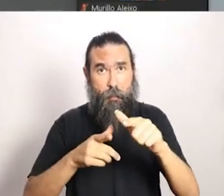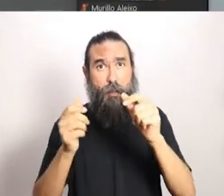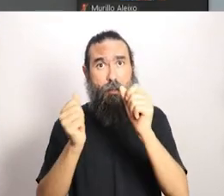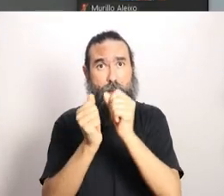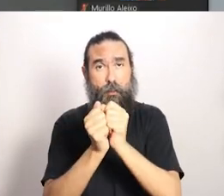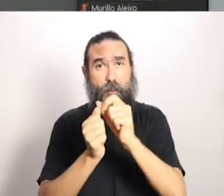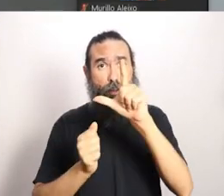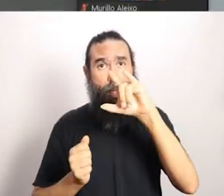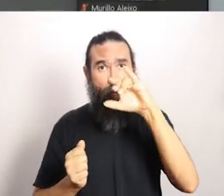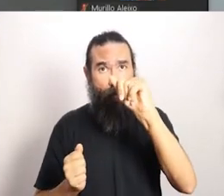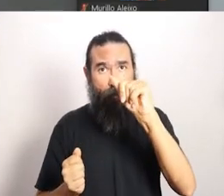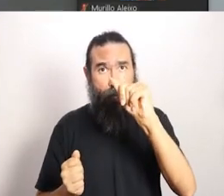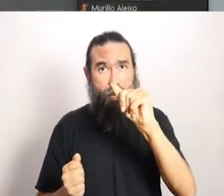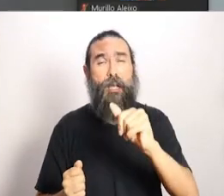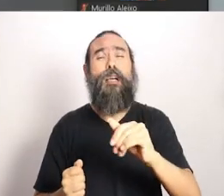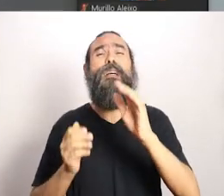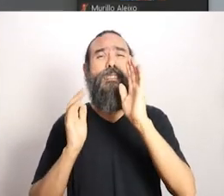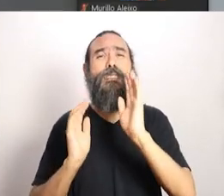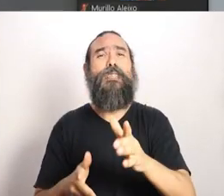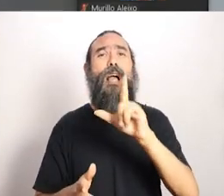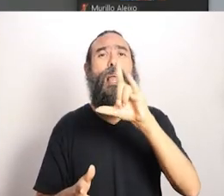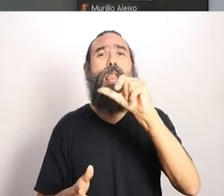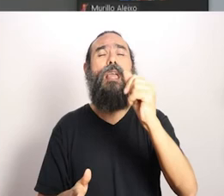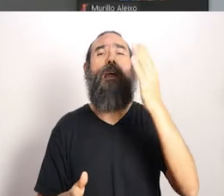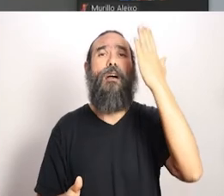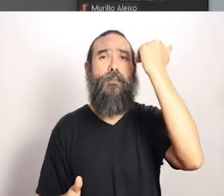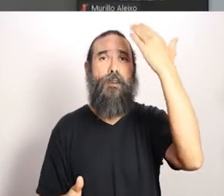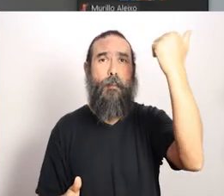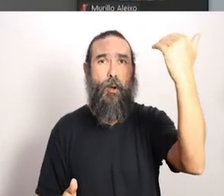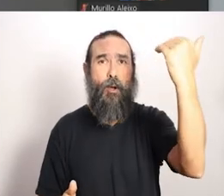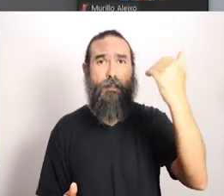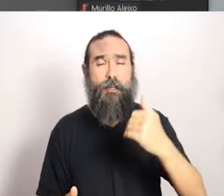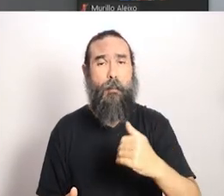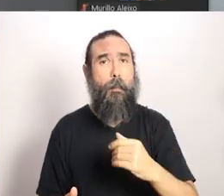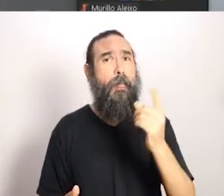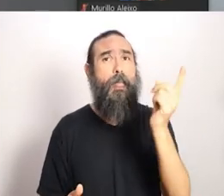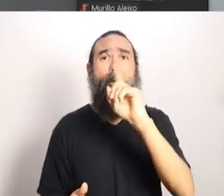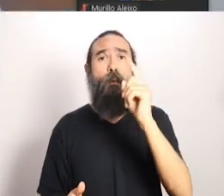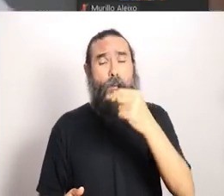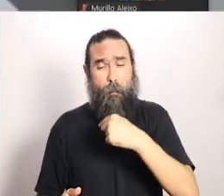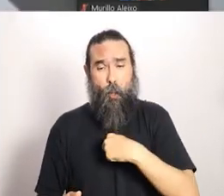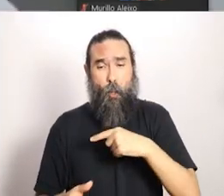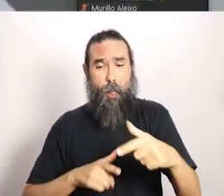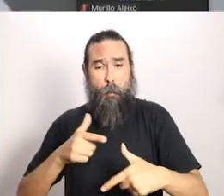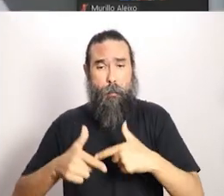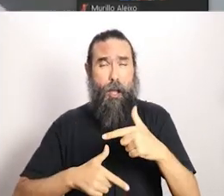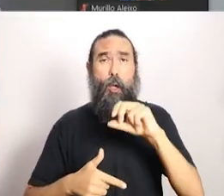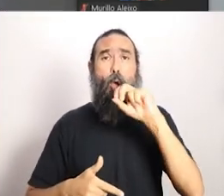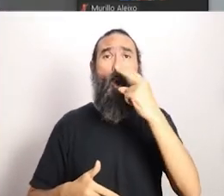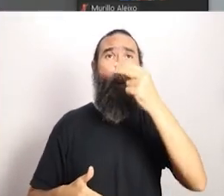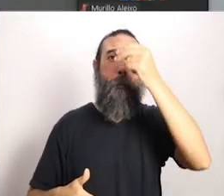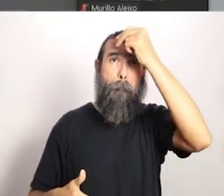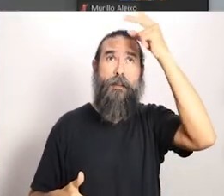de Itamaracá, há muito tempo. Nem foi Beto, a produção de Beto, nem foi a prefeitura de